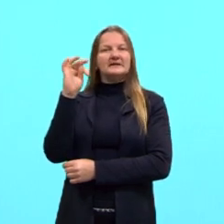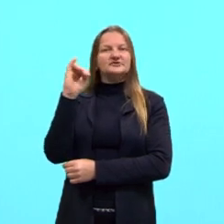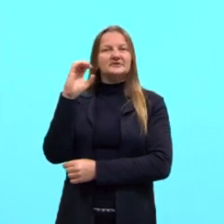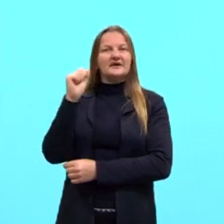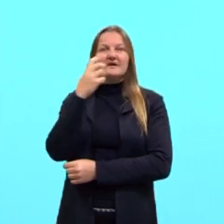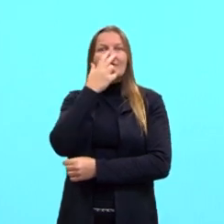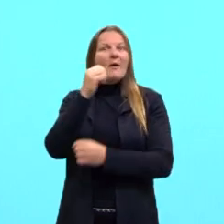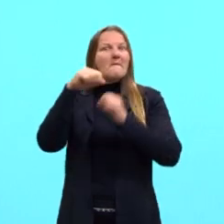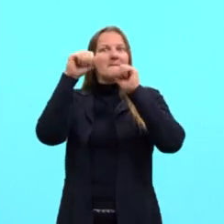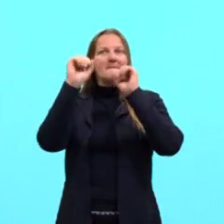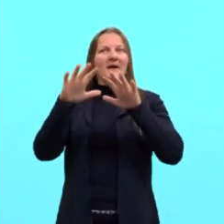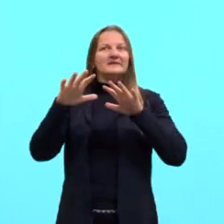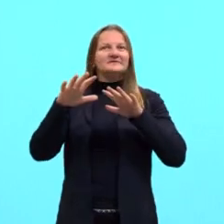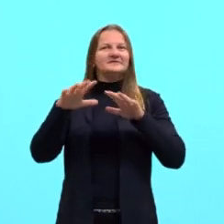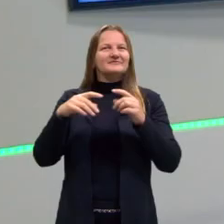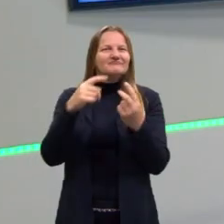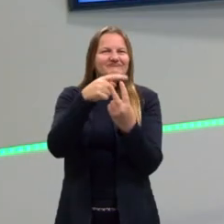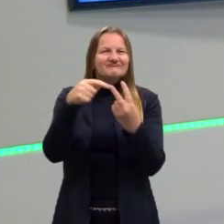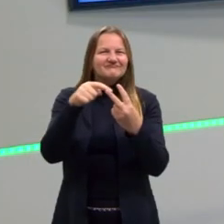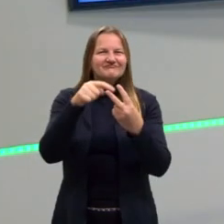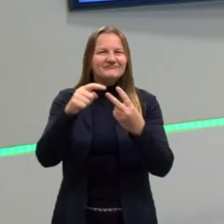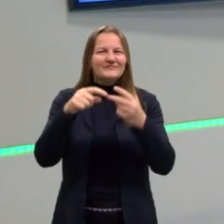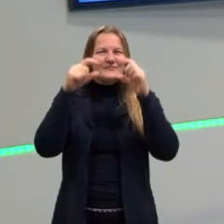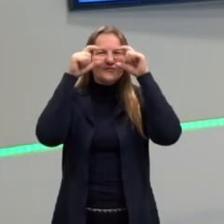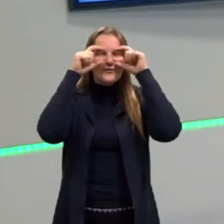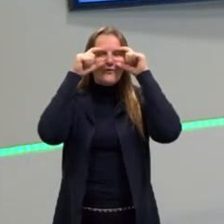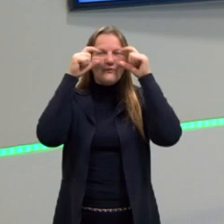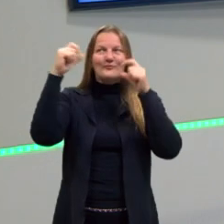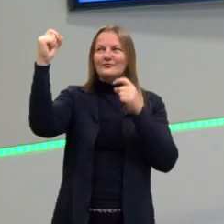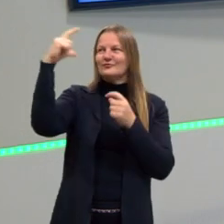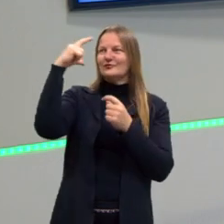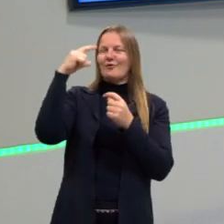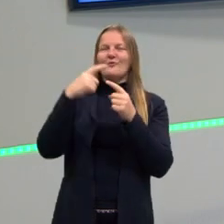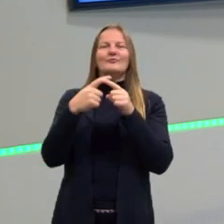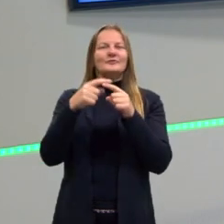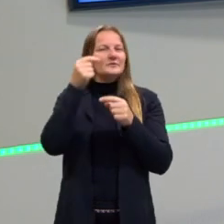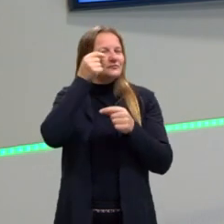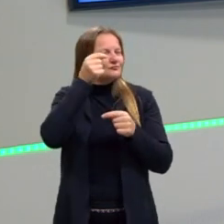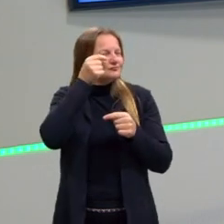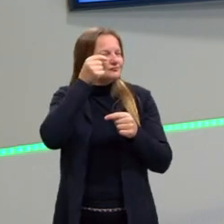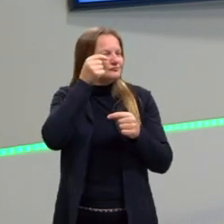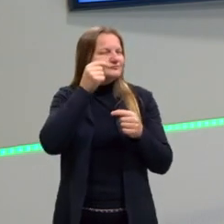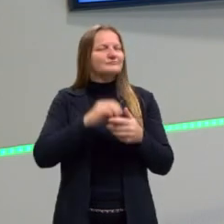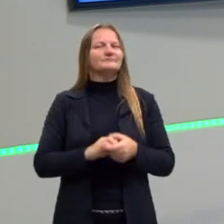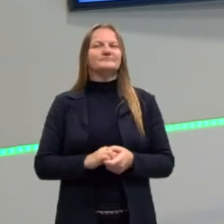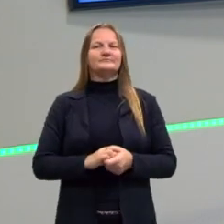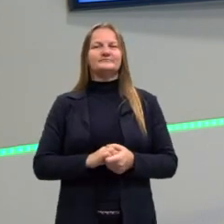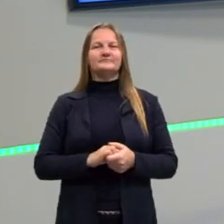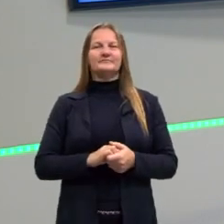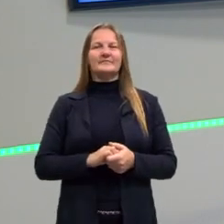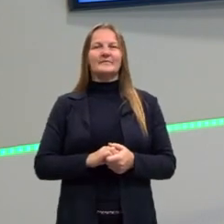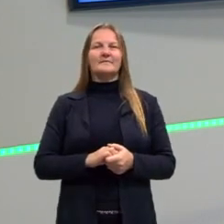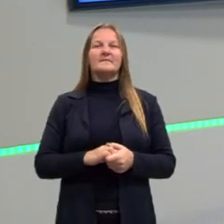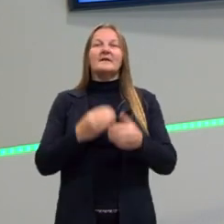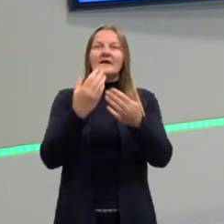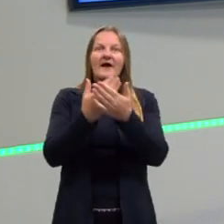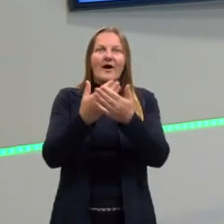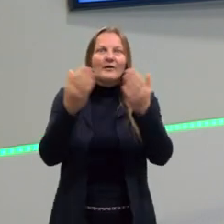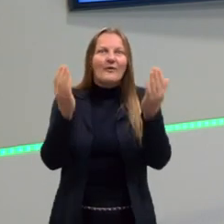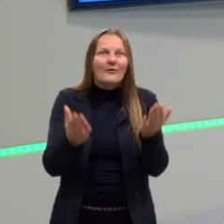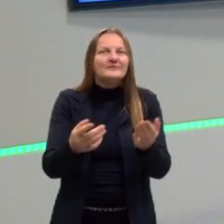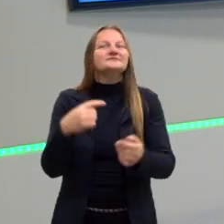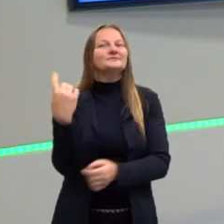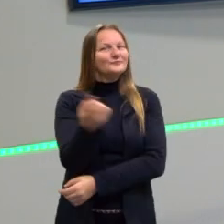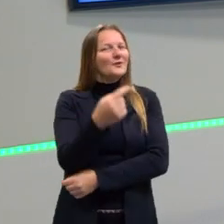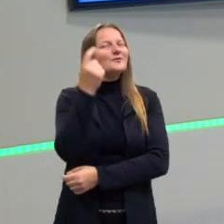deste produto que é dois-em-um não é tanto óculos de sol quanto óculos de grau na aula de hoje a gente vai entender